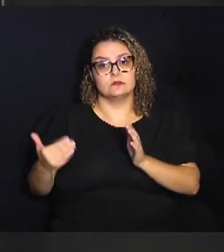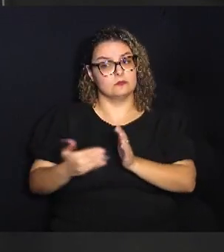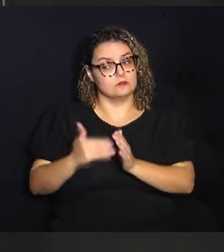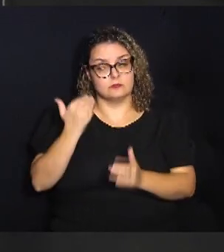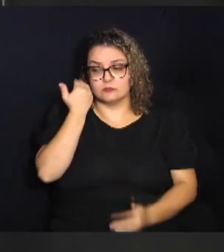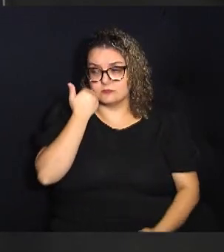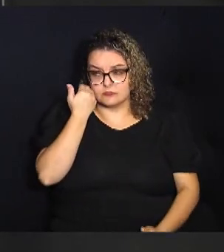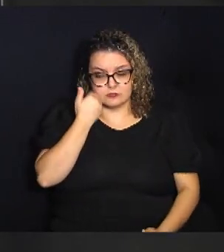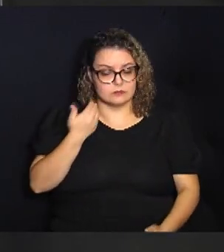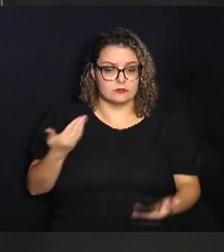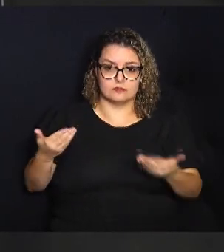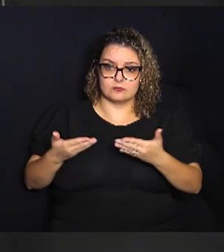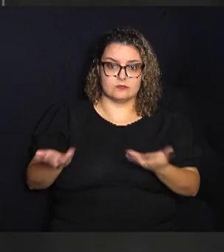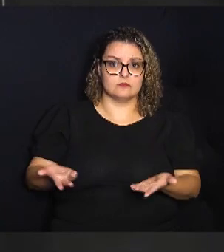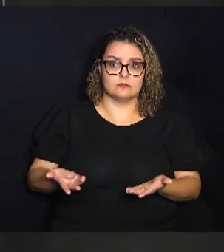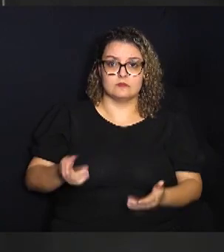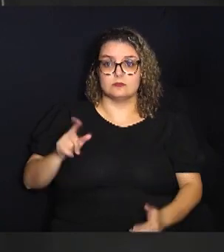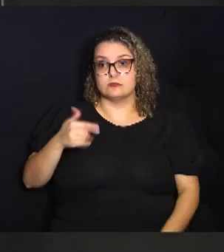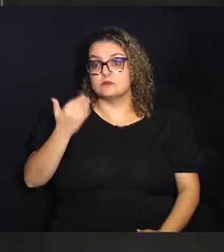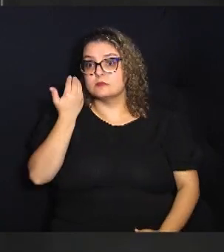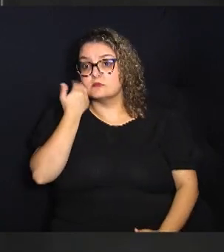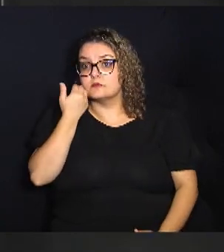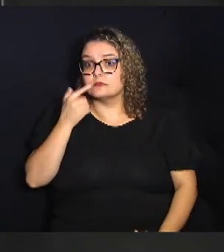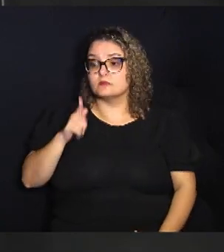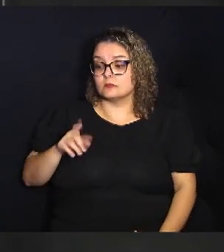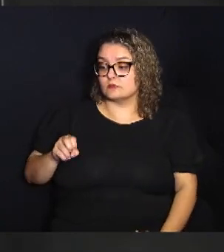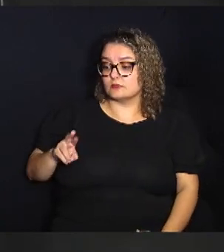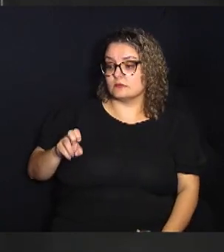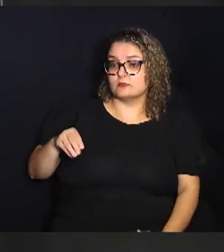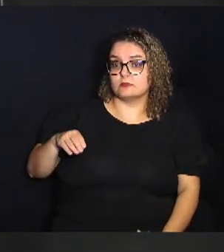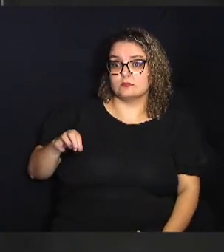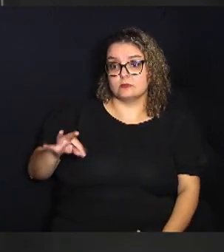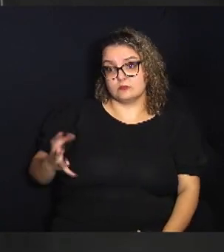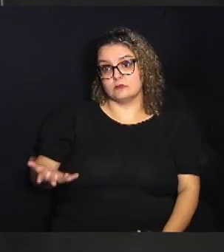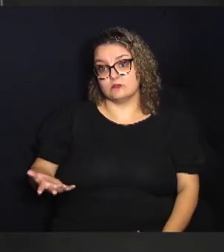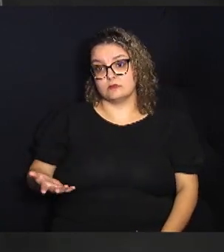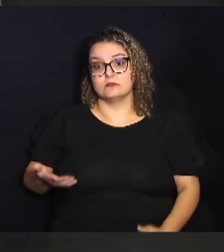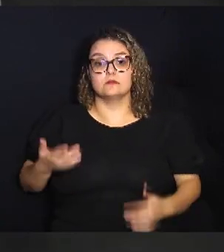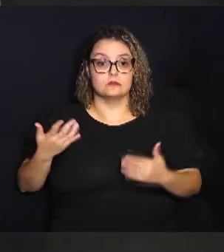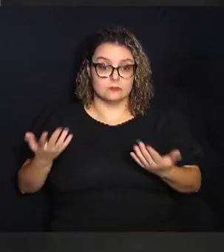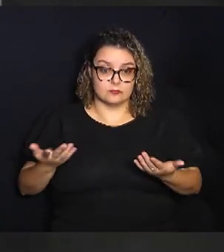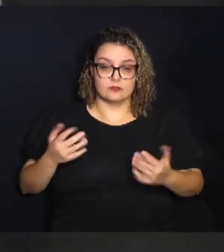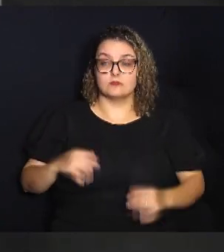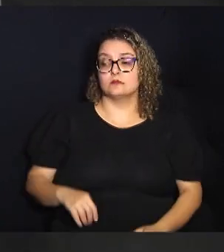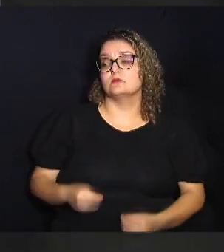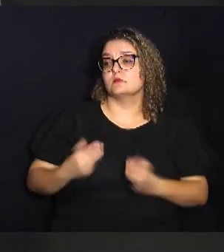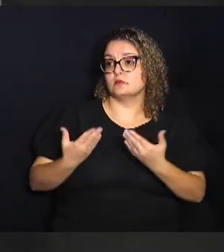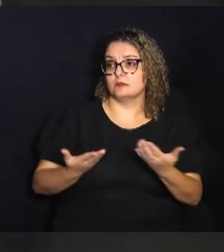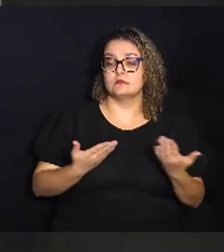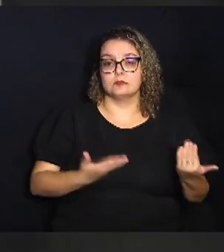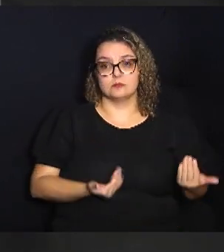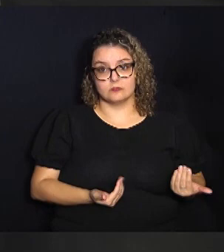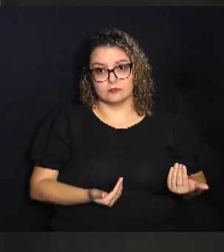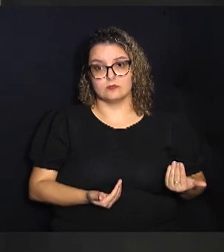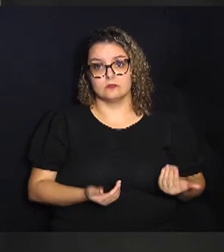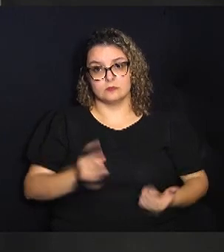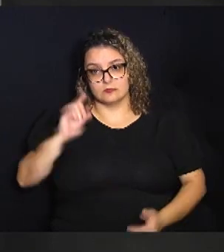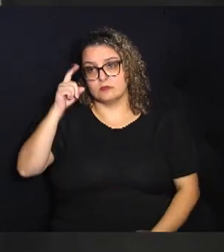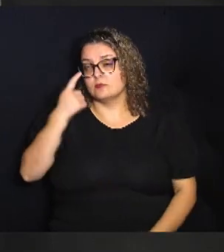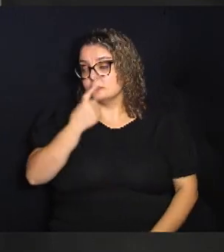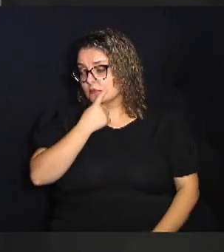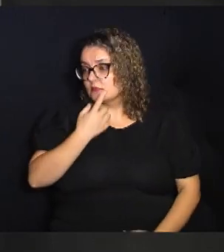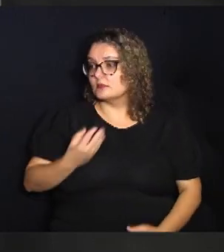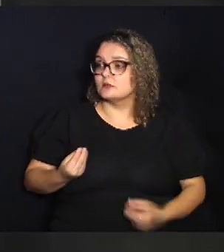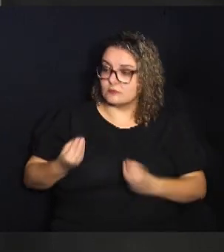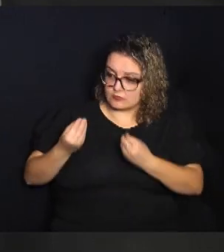barbearias hoje, né? São as barbearias gourmets, né? Então, Mirla, isso vai oferecer para os jovens que não têm condição, até um pai de